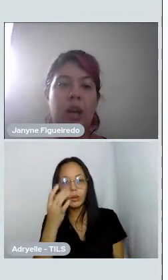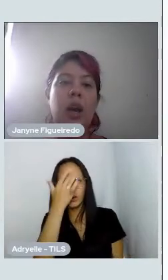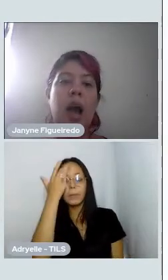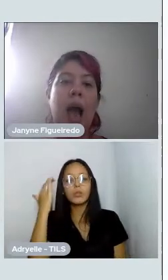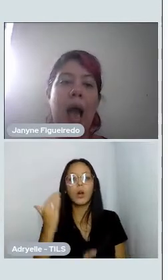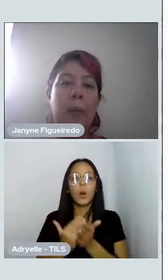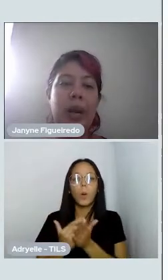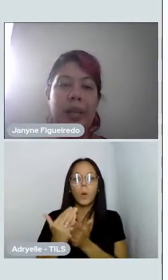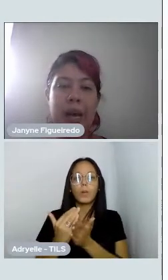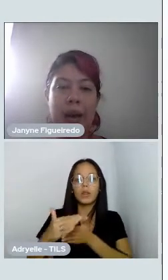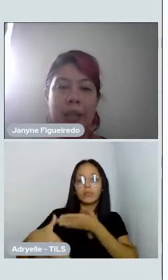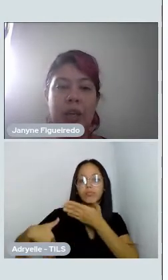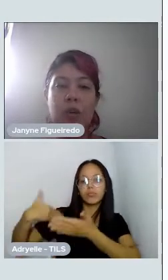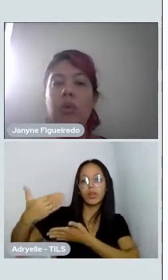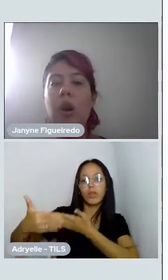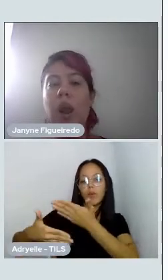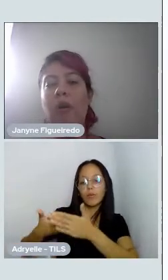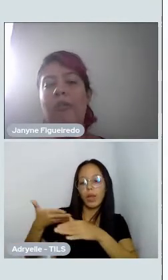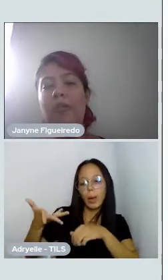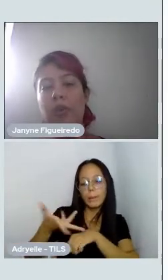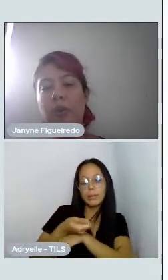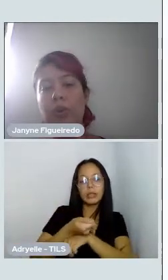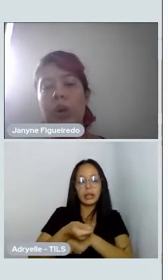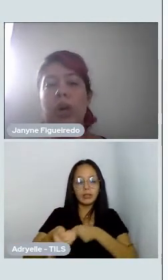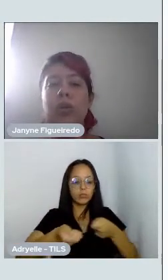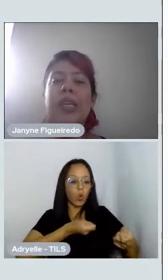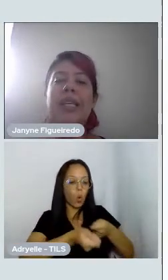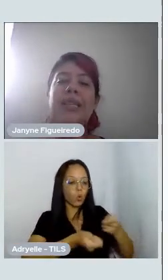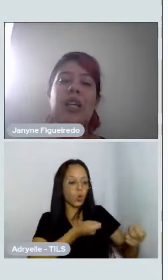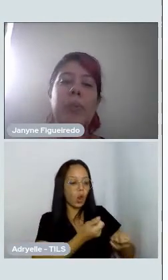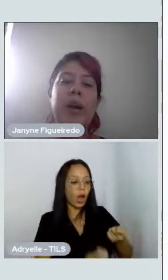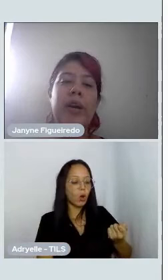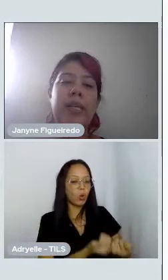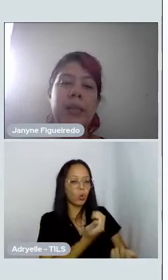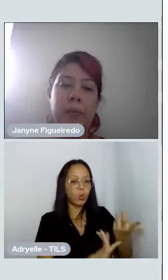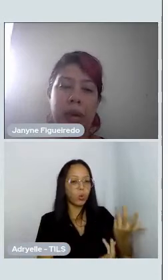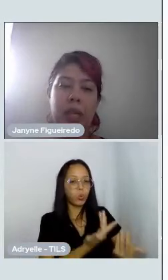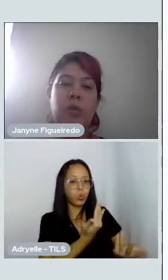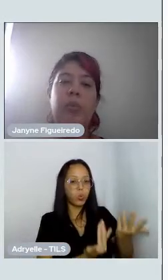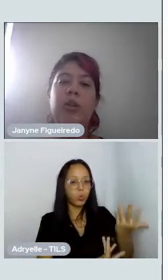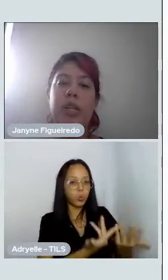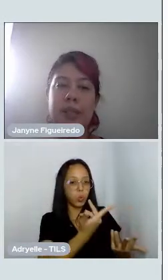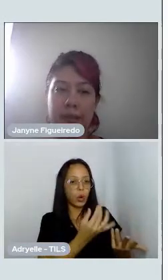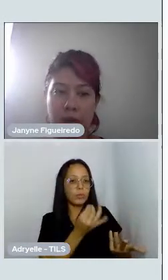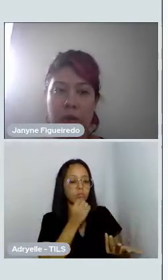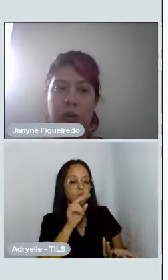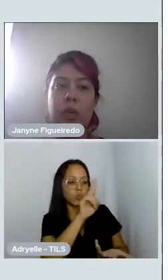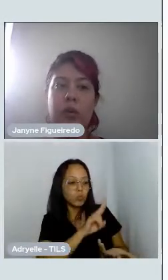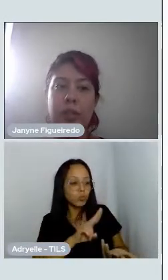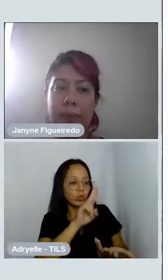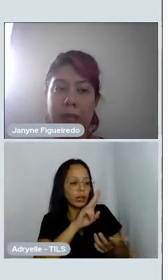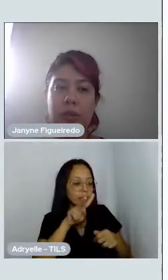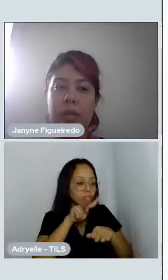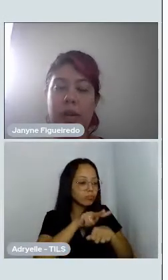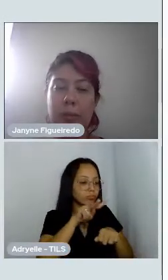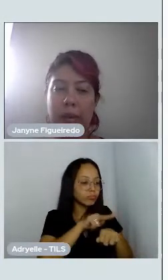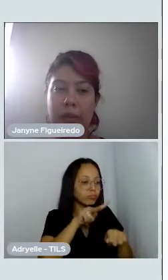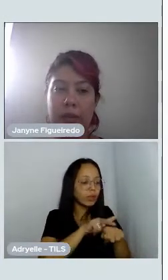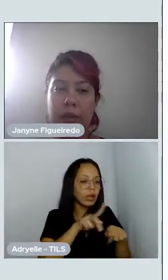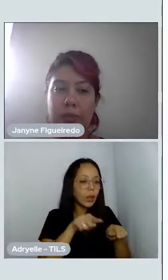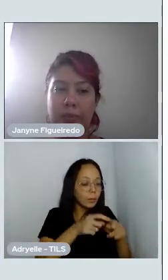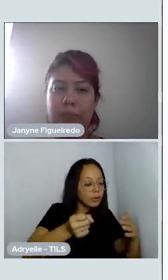desenvolver a habilidade de controlar o fogo, utilizado para aquecimento, proteção e cozimento